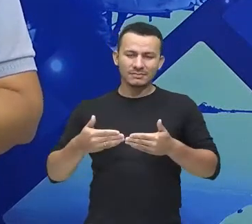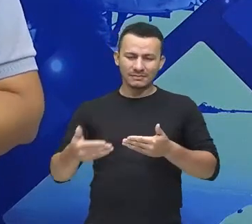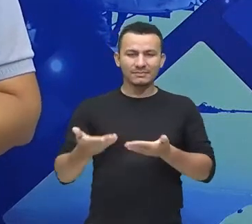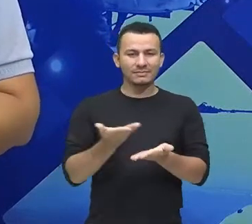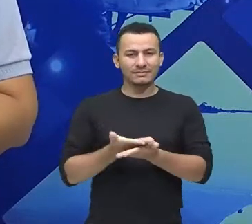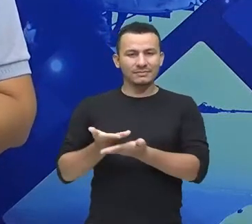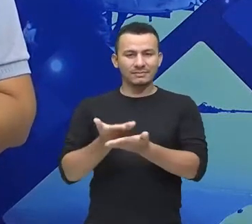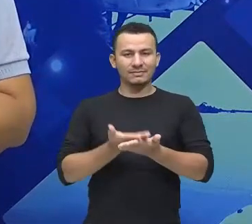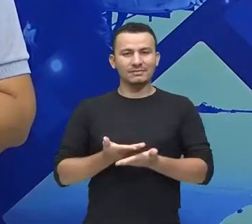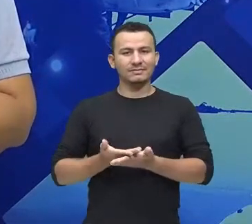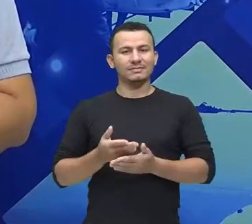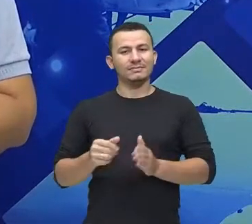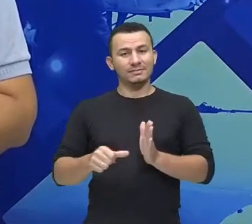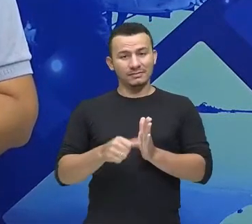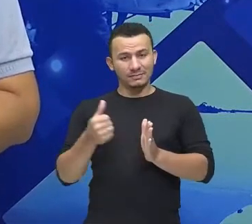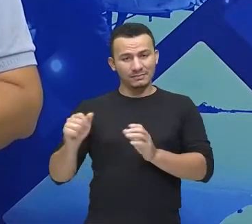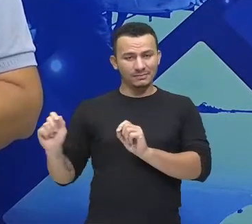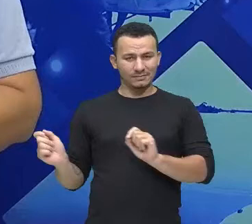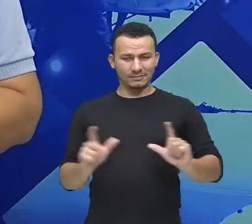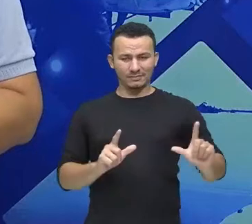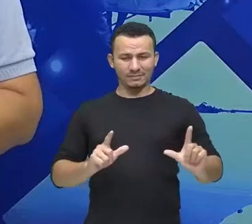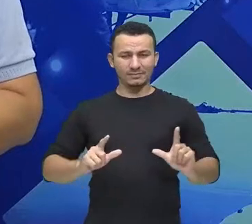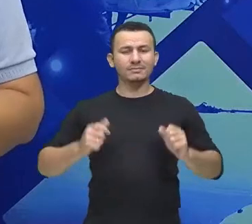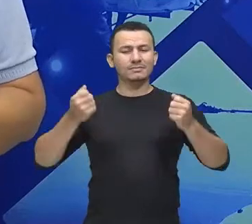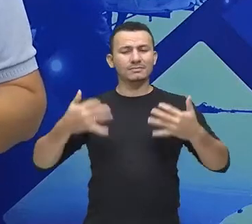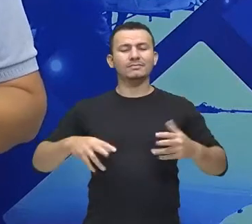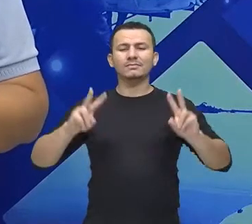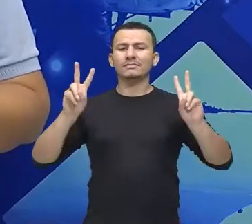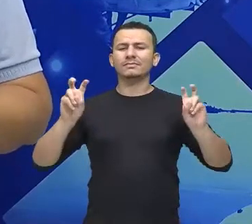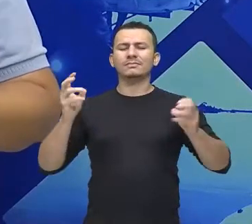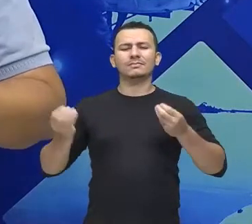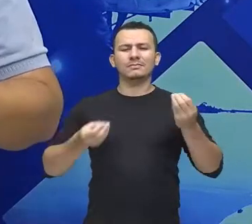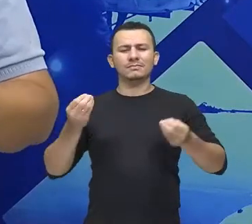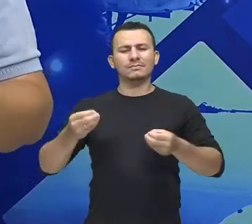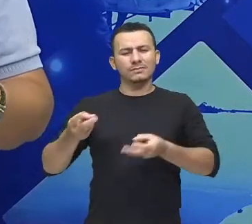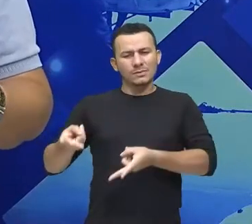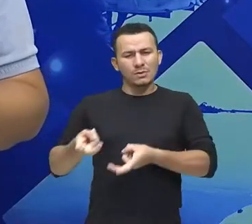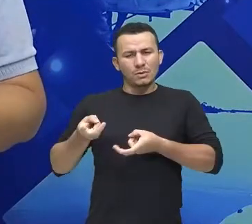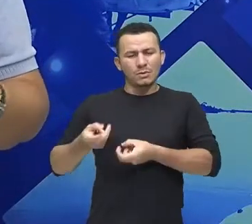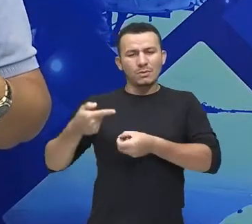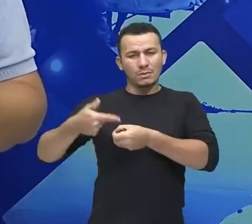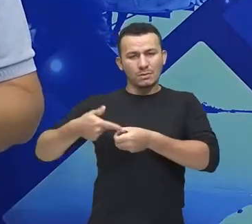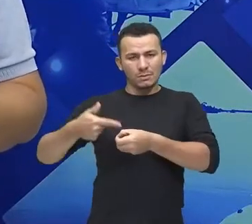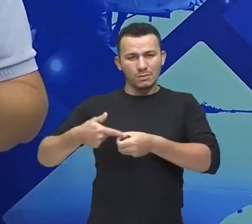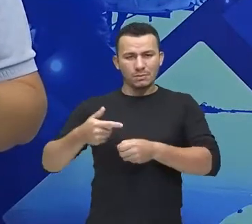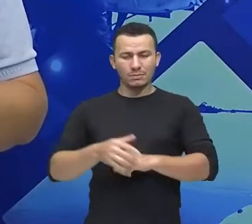vamos começar com a nossa primeira cartela falando de combustíveis